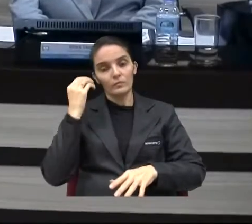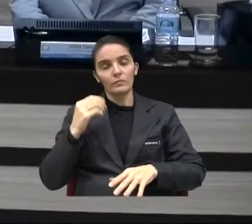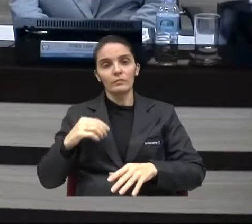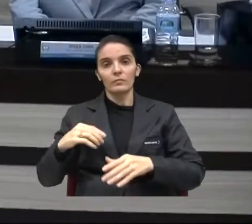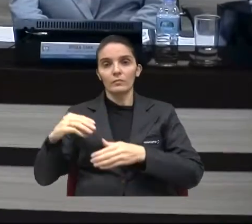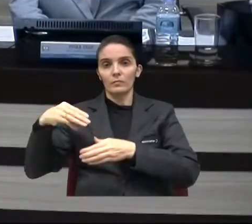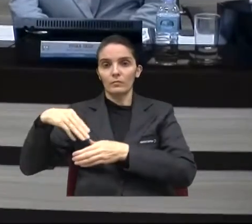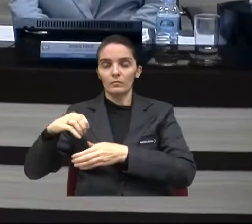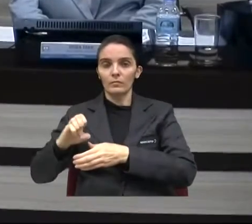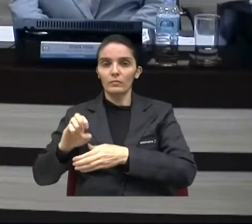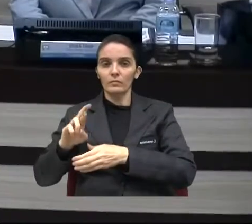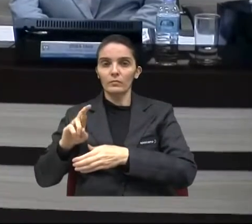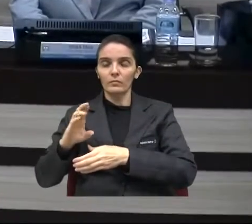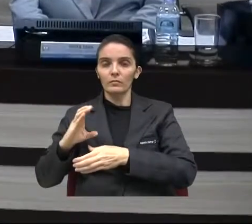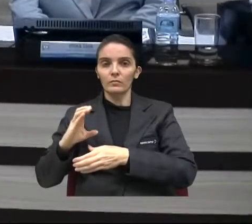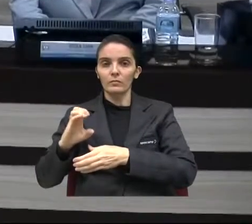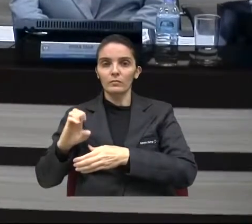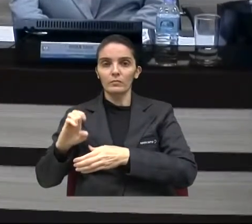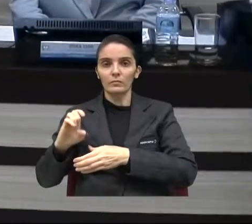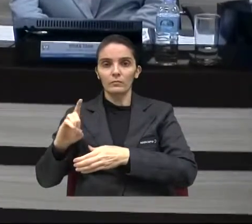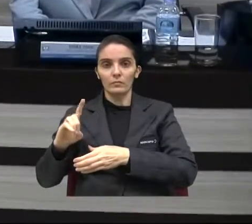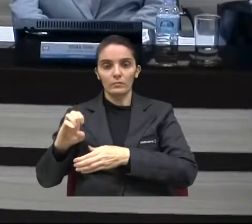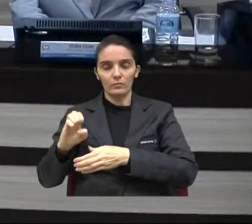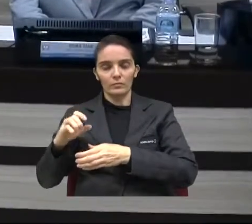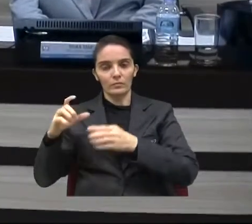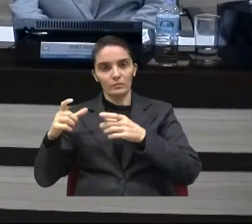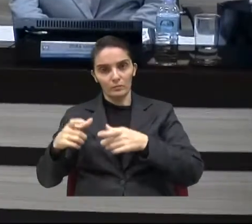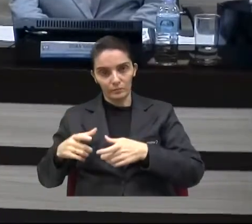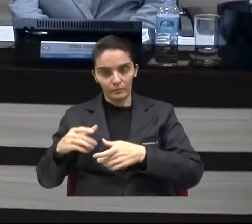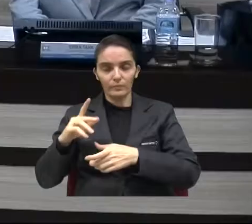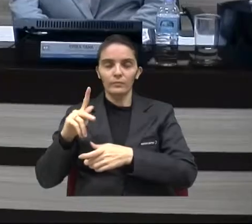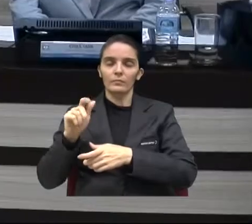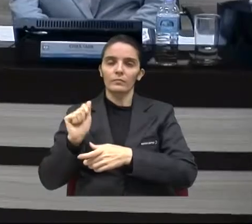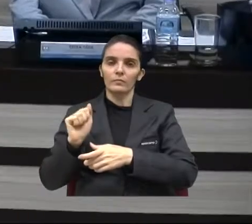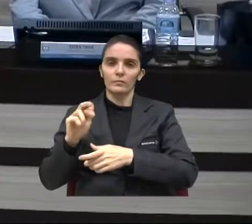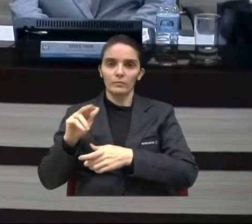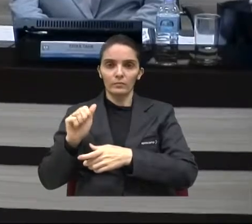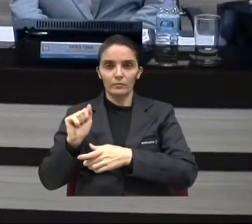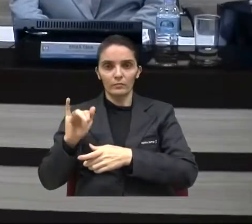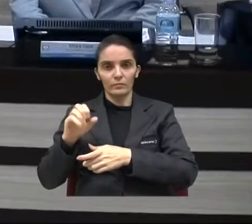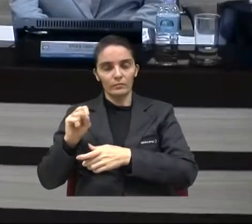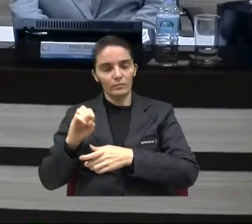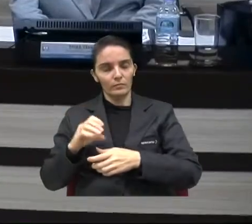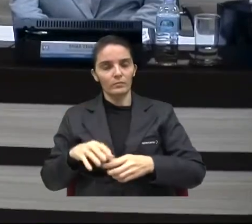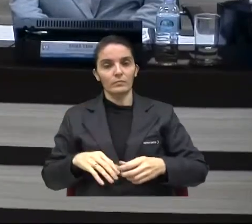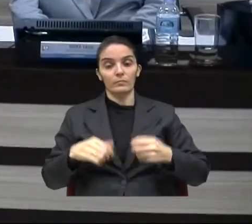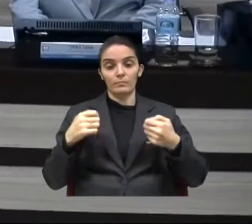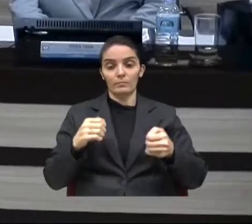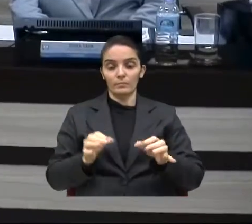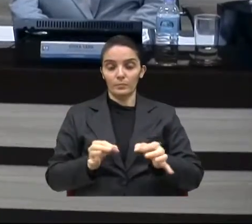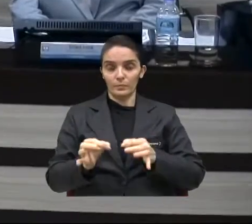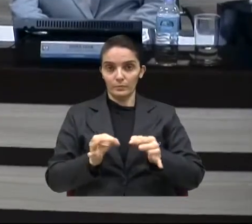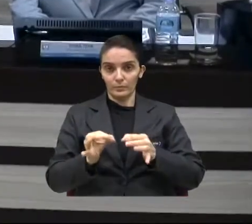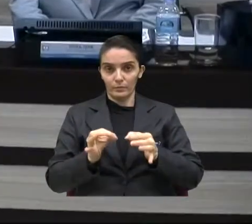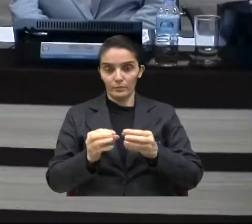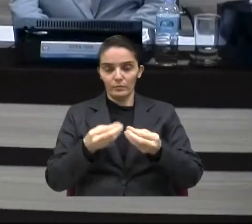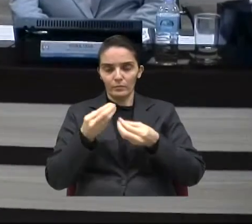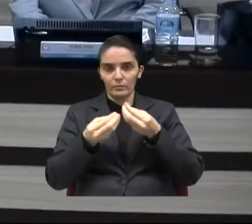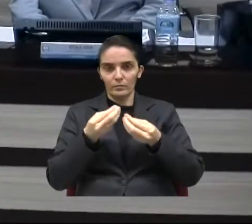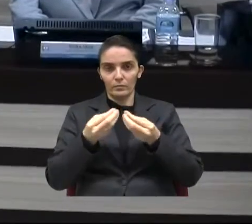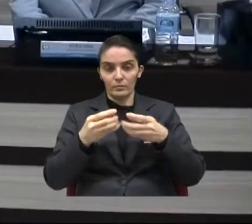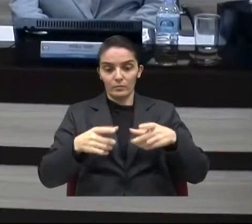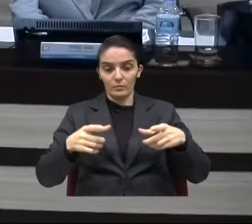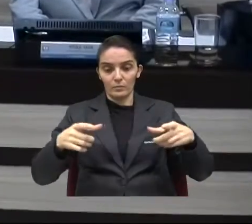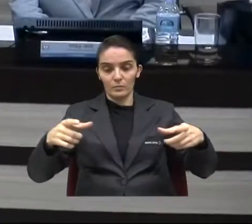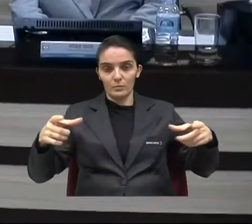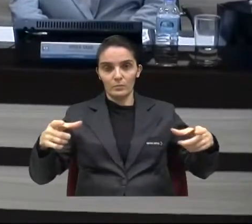Vila Paraíso, está começando a ter comércio, né? Então, por isso a importância de fazer um planejamento da cidade, para que lado vai crescer, porque